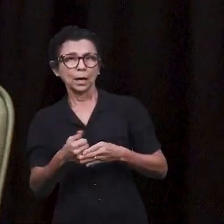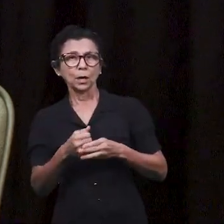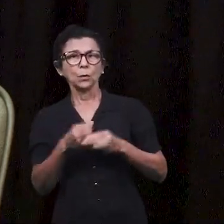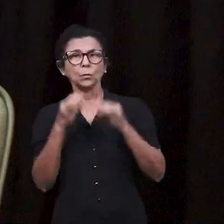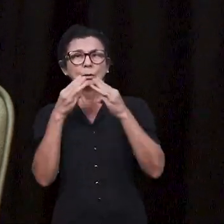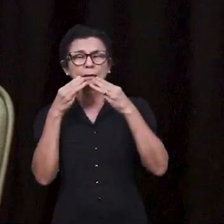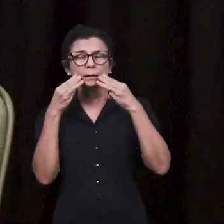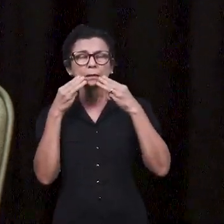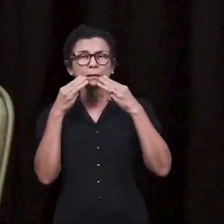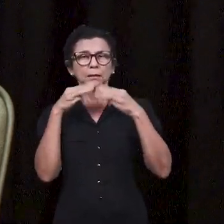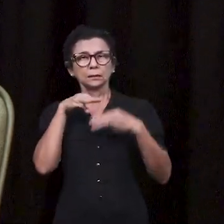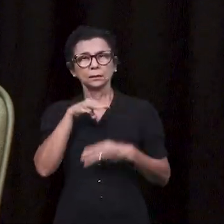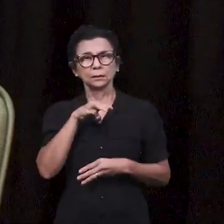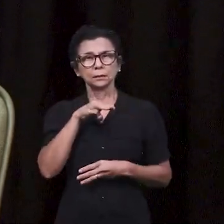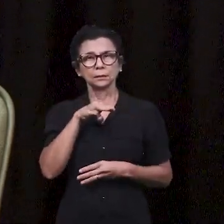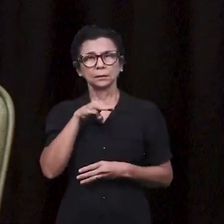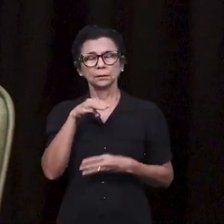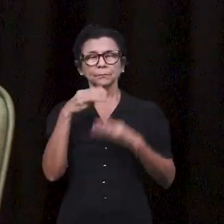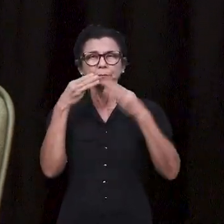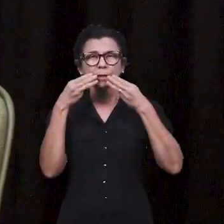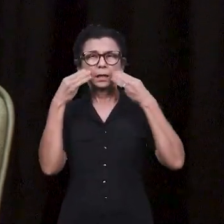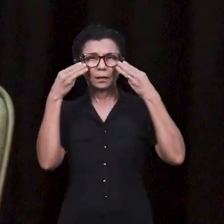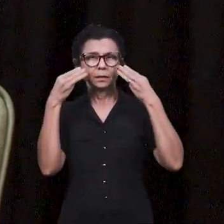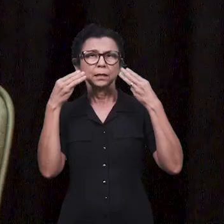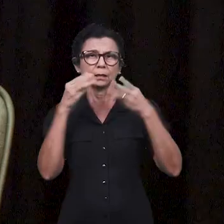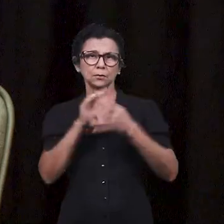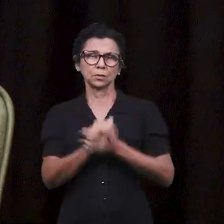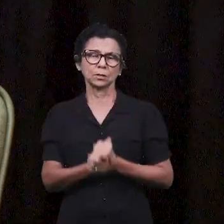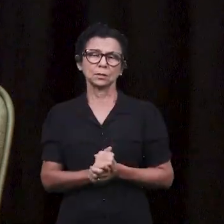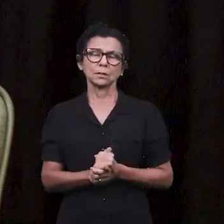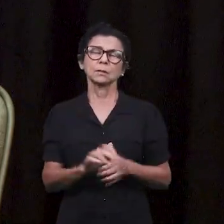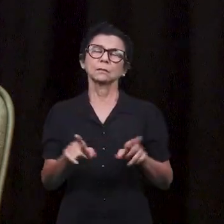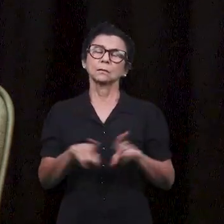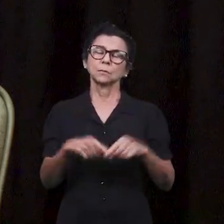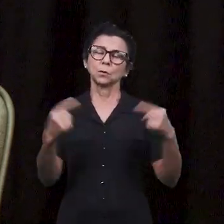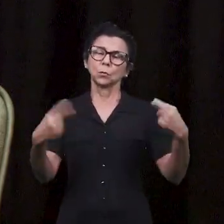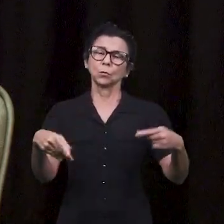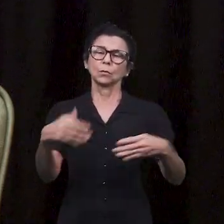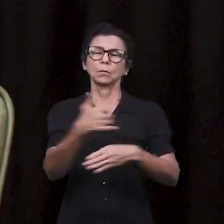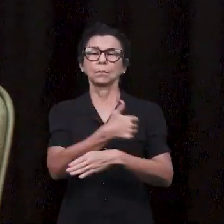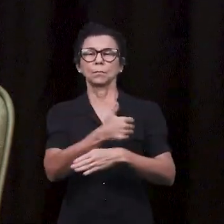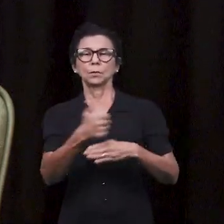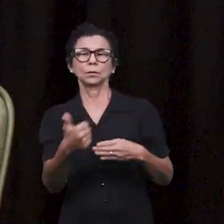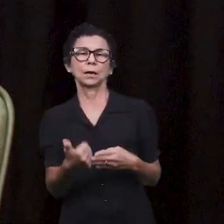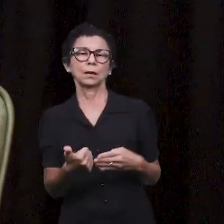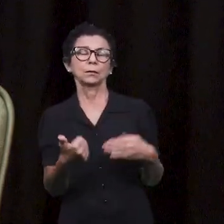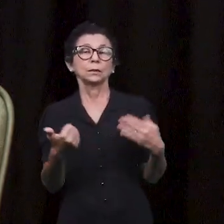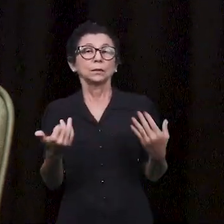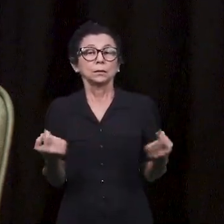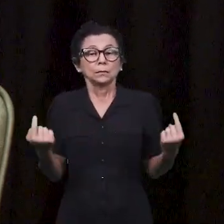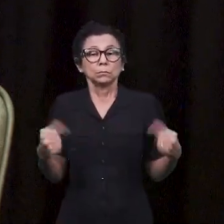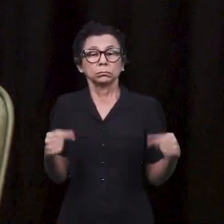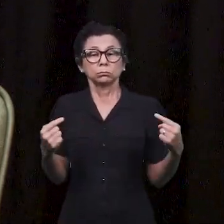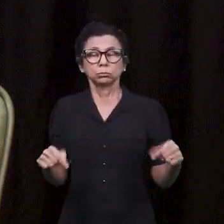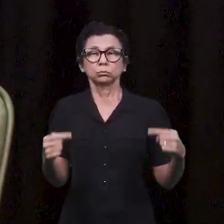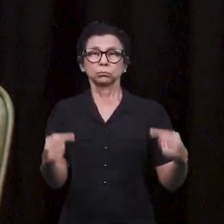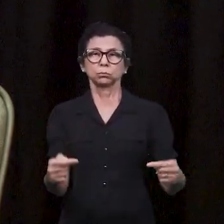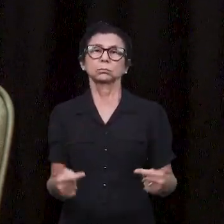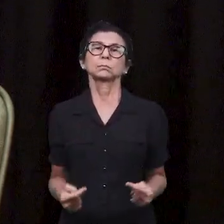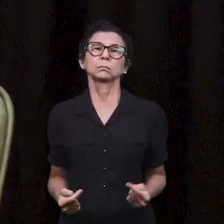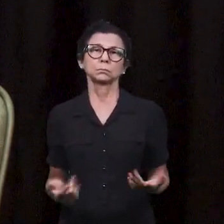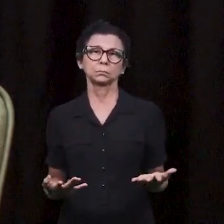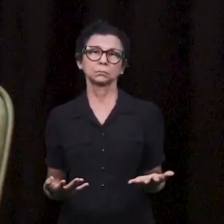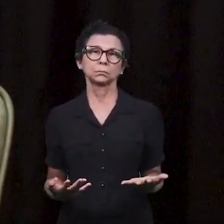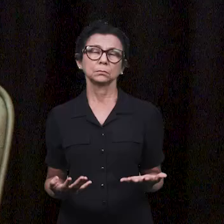deve superar a si próprio, inclusive a própria moral. Então você vai sempre ter embates dentro ali da própria razão que vai contra